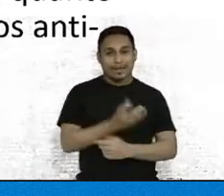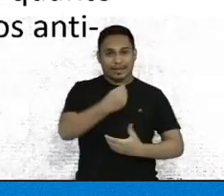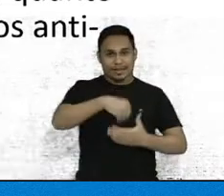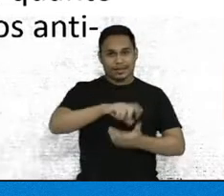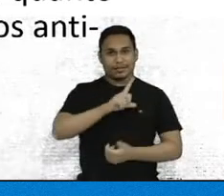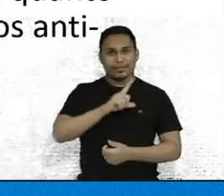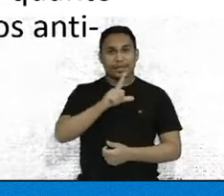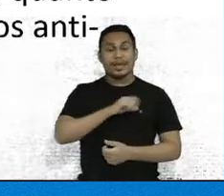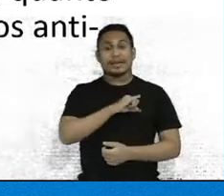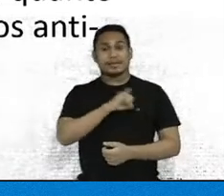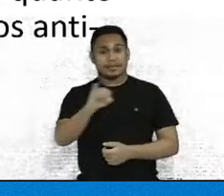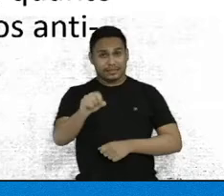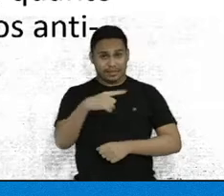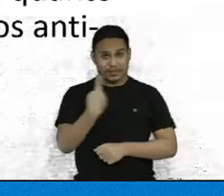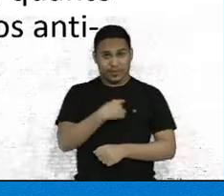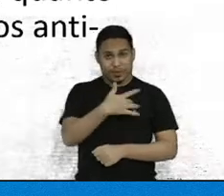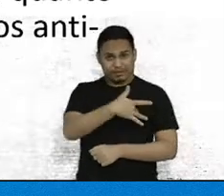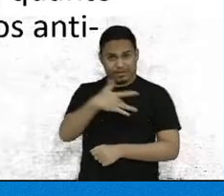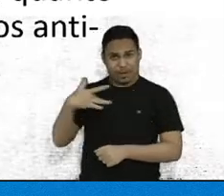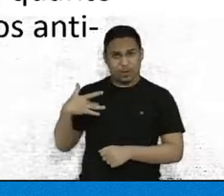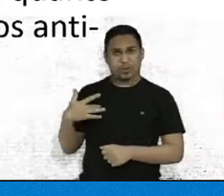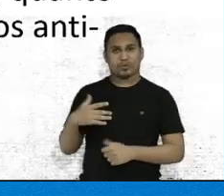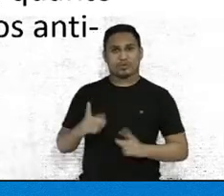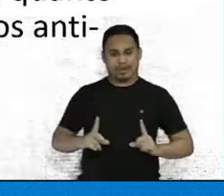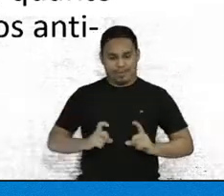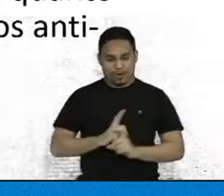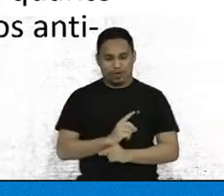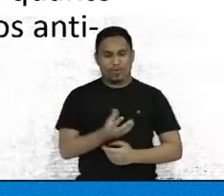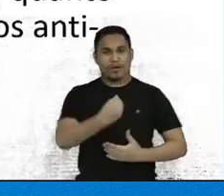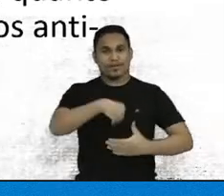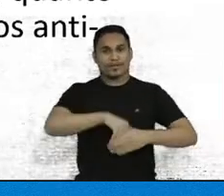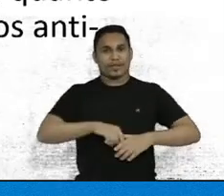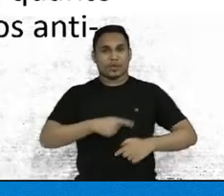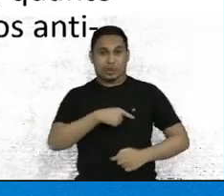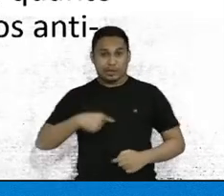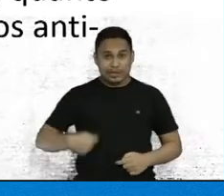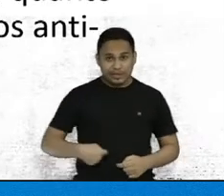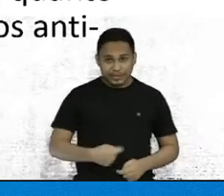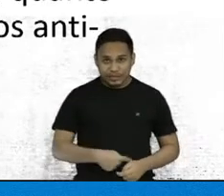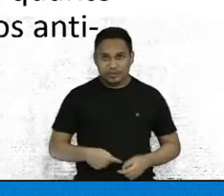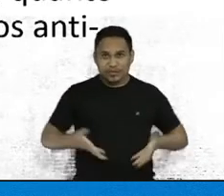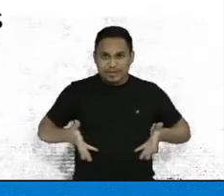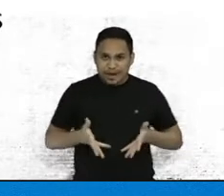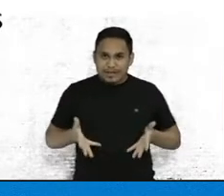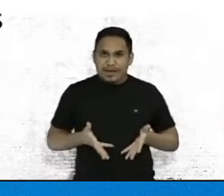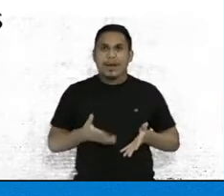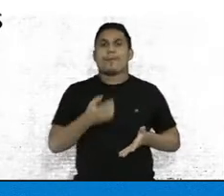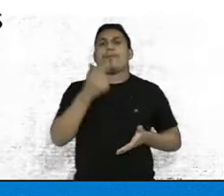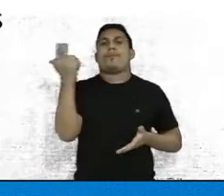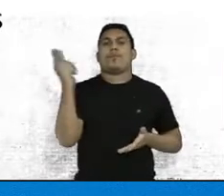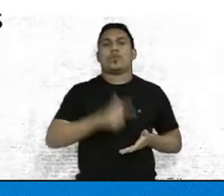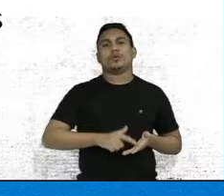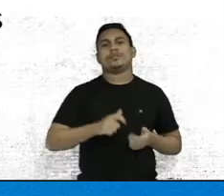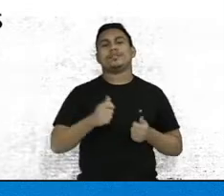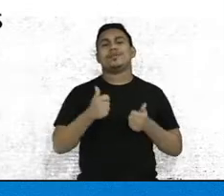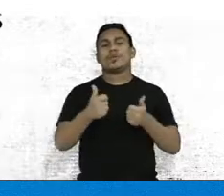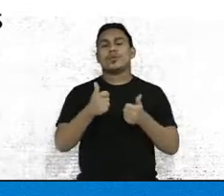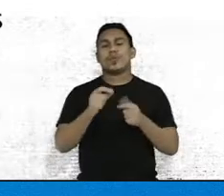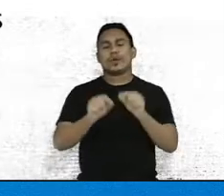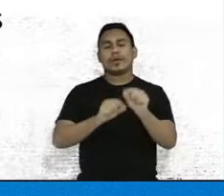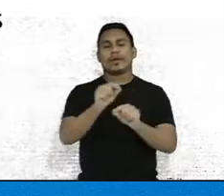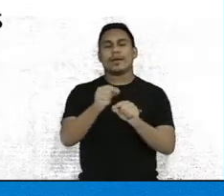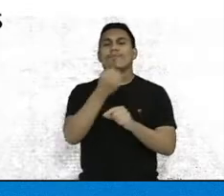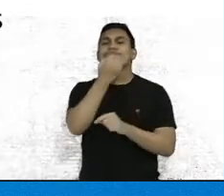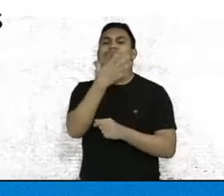dessa microbiota intestinal, a gente pode conseguir grandes melhoras no tratamento dos nossos pacientes com Hashimoto. Vamos